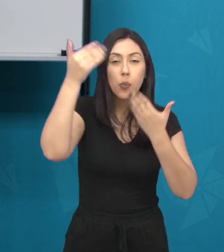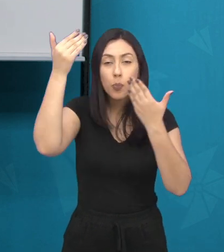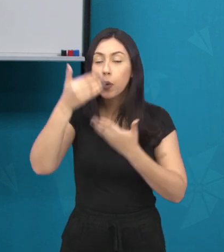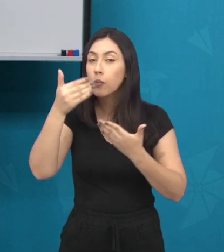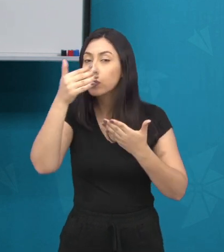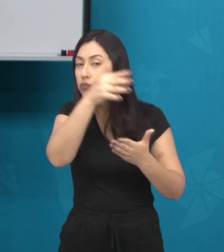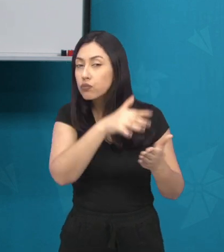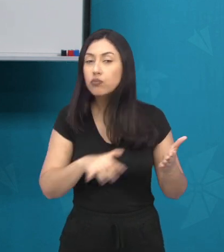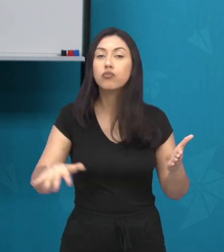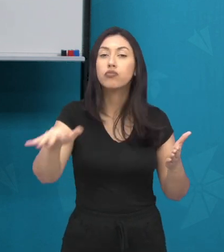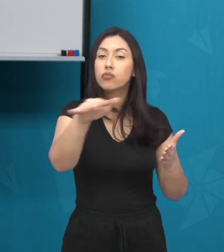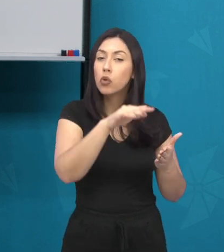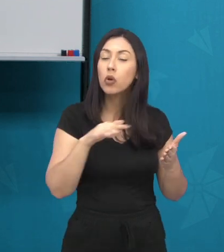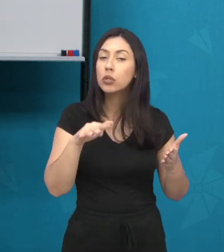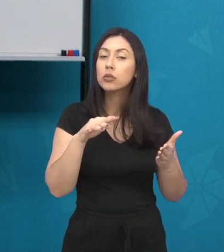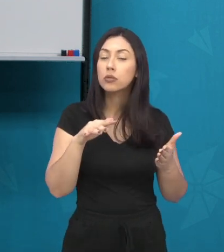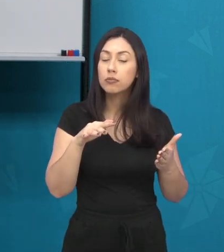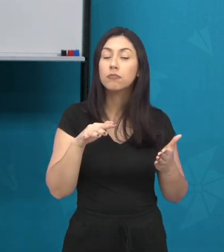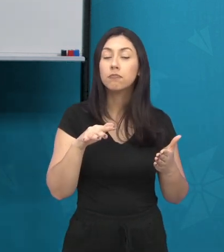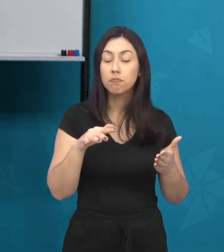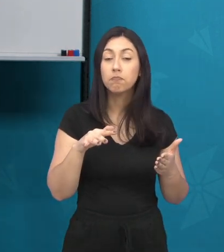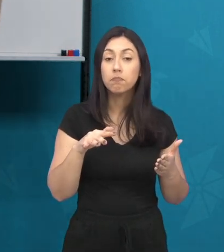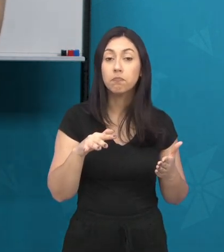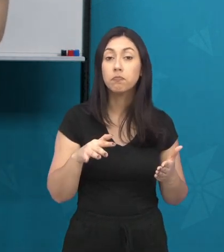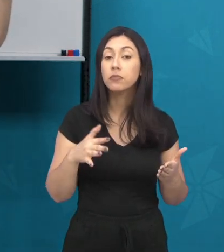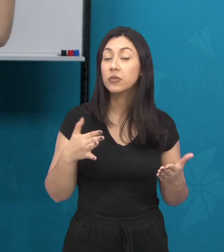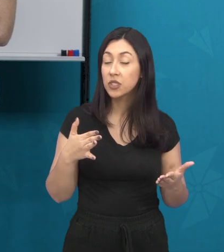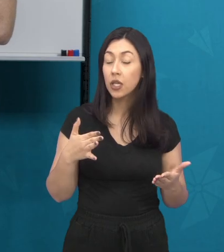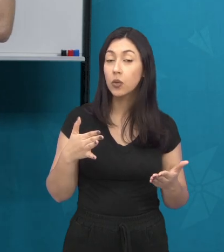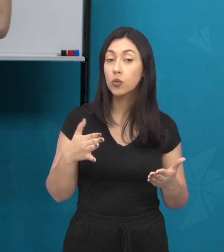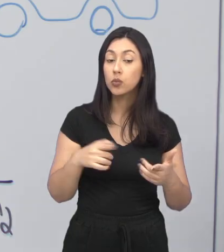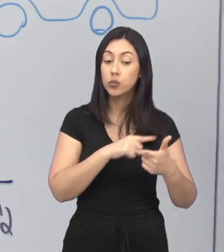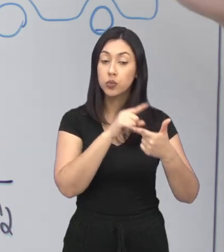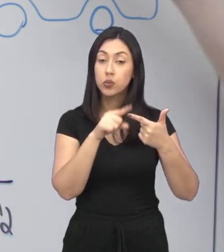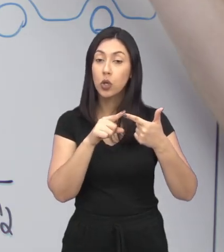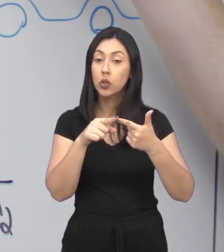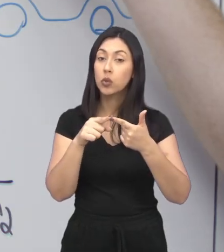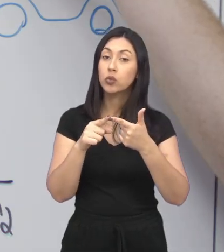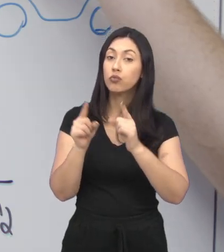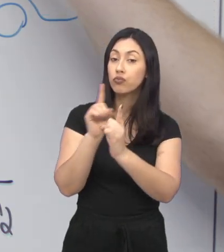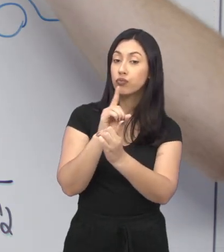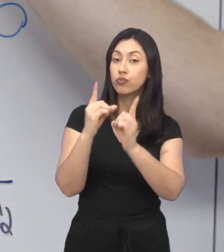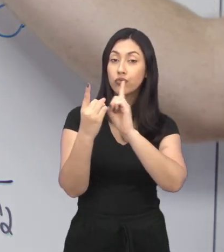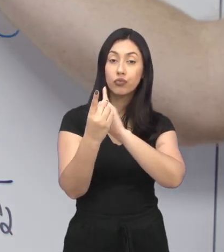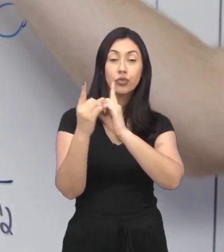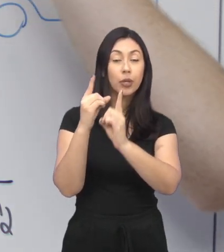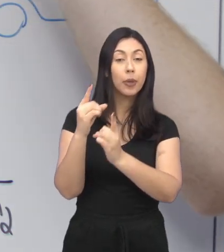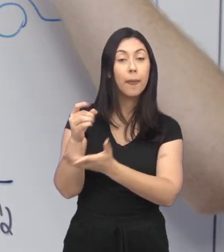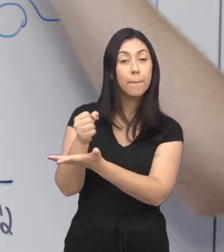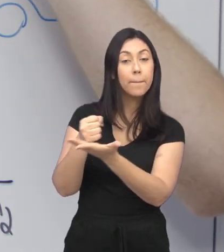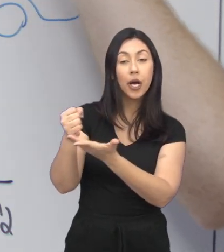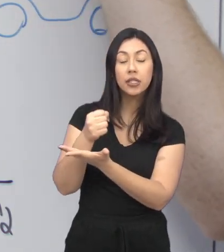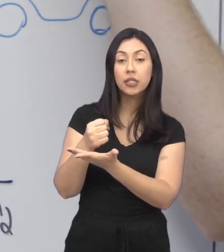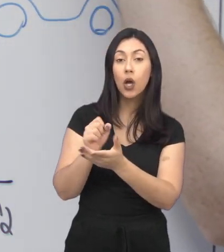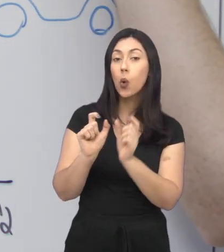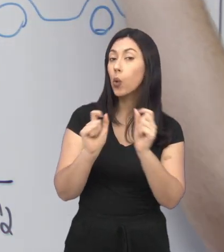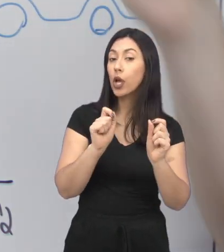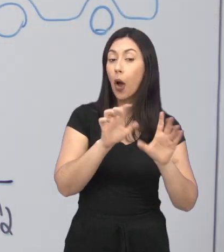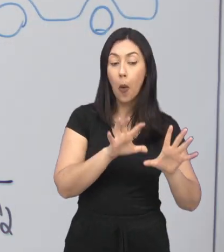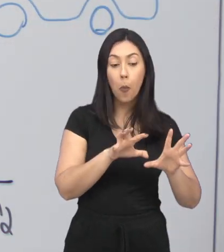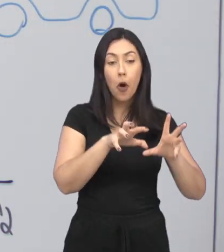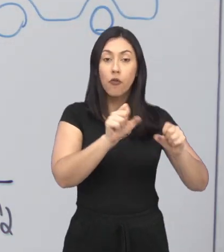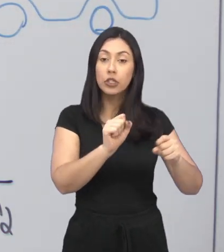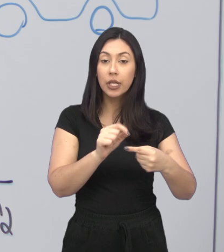envolvem o assunto de física princípio fundamental da dinâmica resumidamente força igual a massa